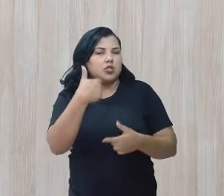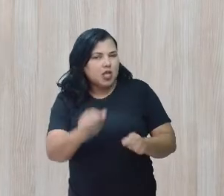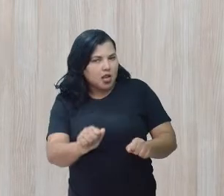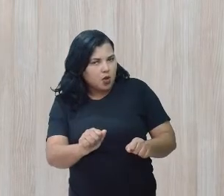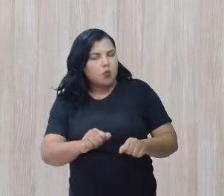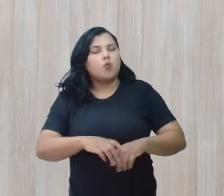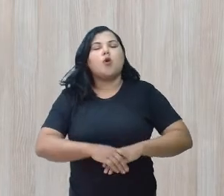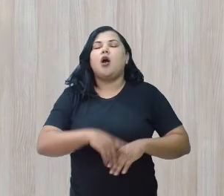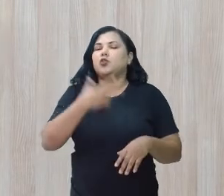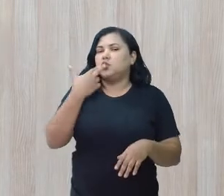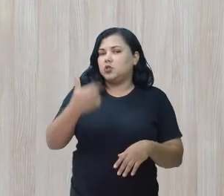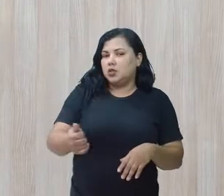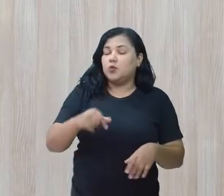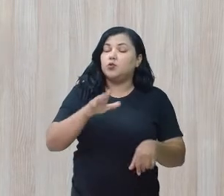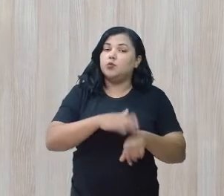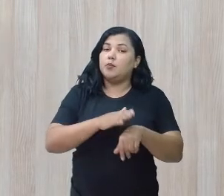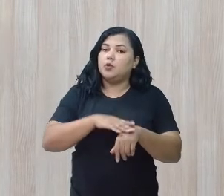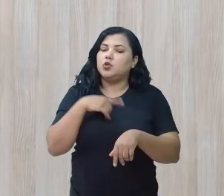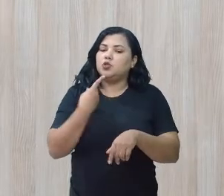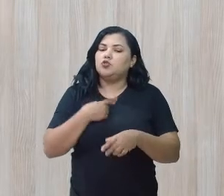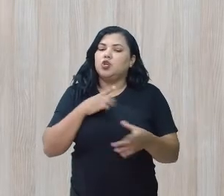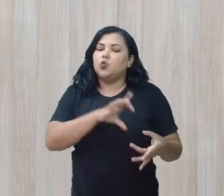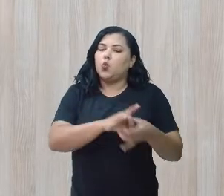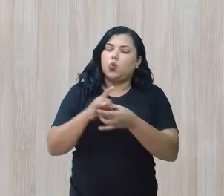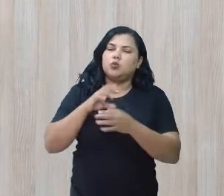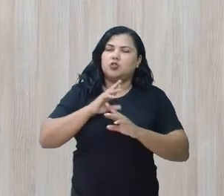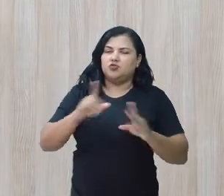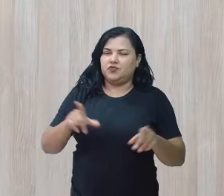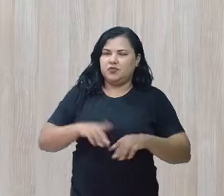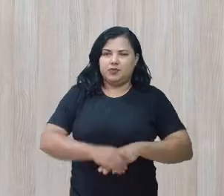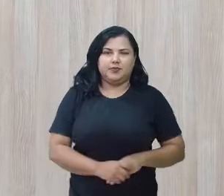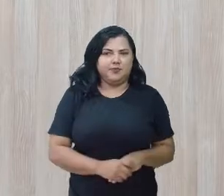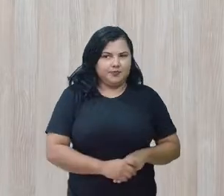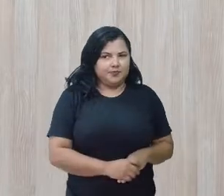linguagem, toda vez que a gente está inserido em algum contexto diferente.